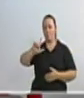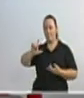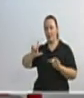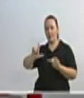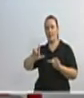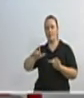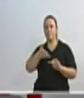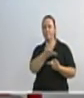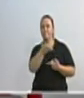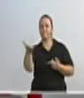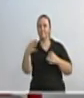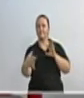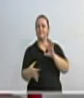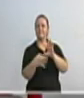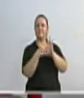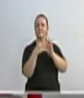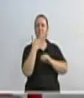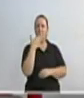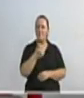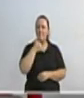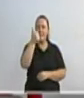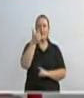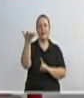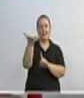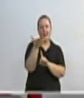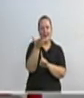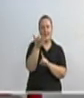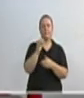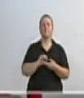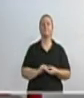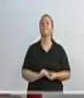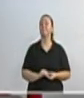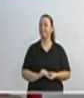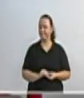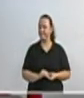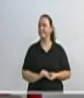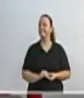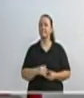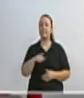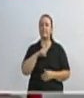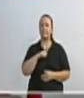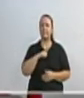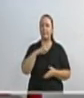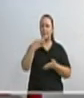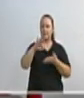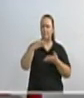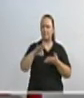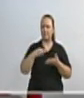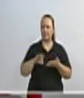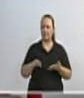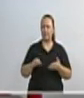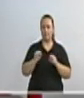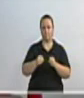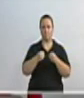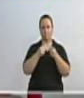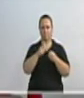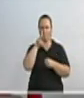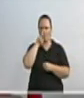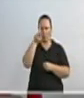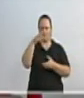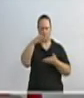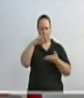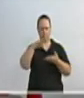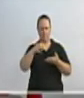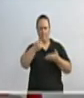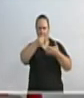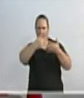Mais Sinal. Foram colhidas várias assinaturas. Nós fizemos um encaminhamento muito forte a respeito disso e a gente